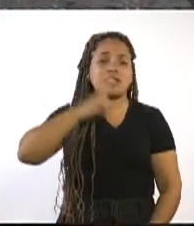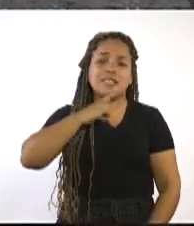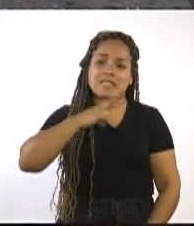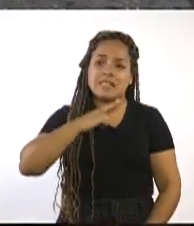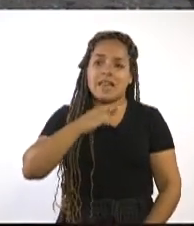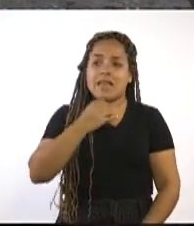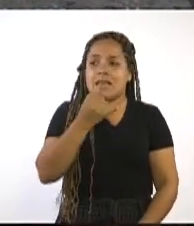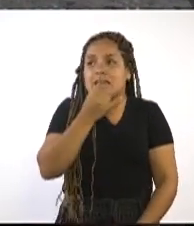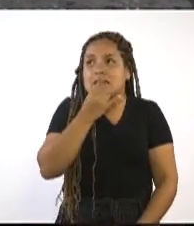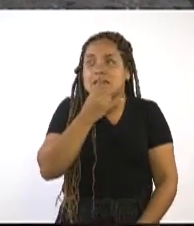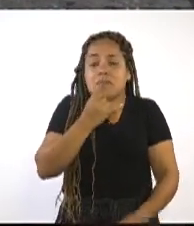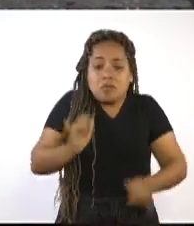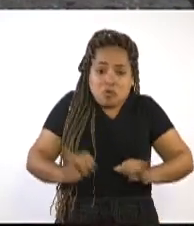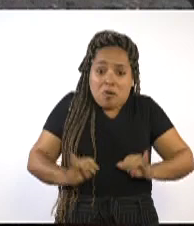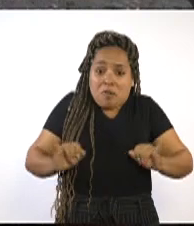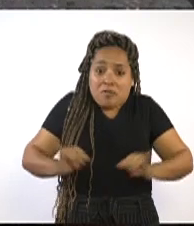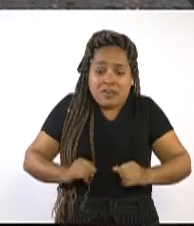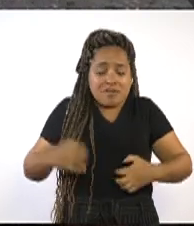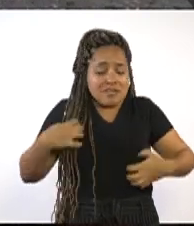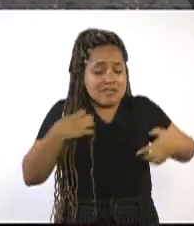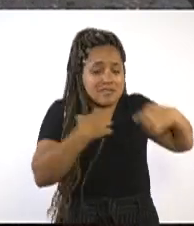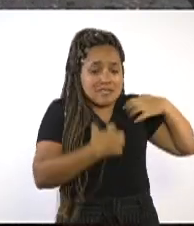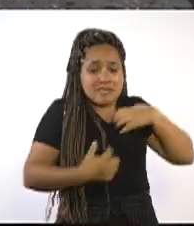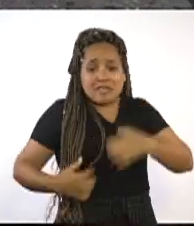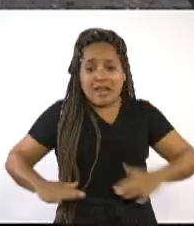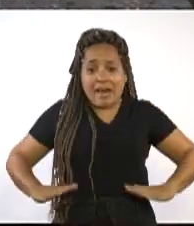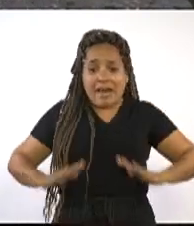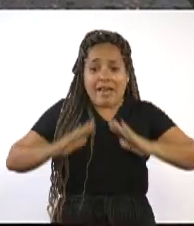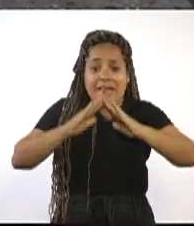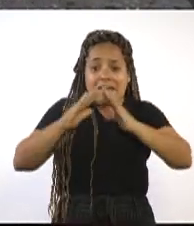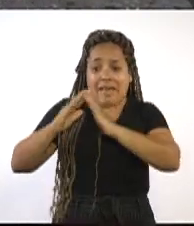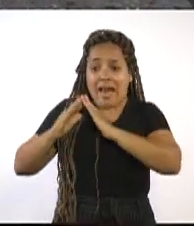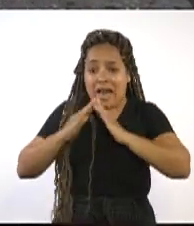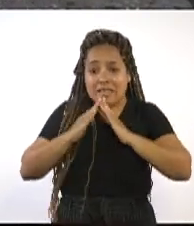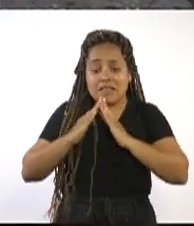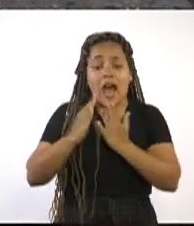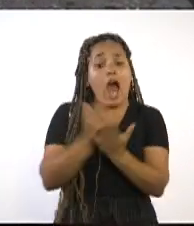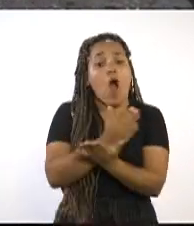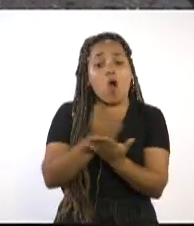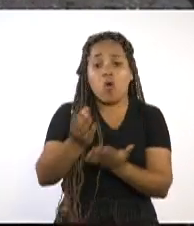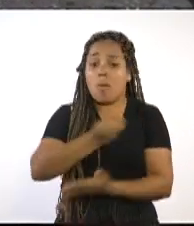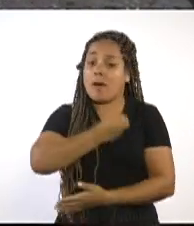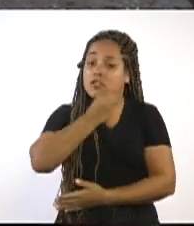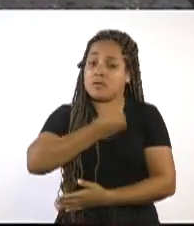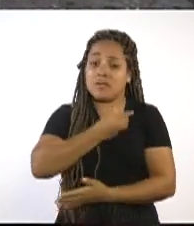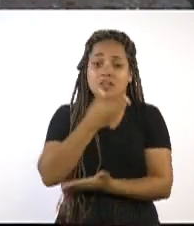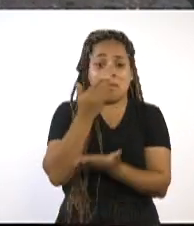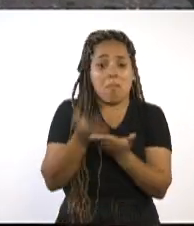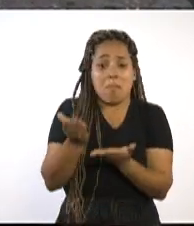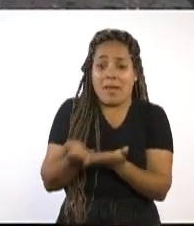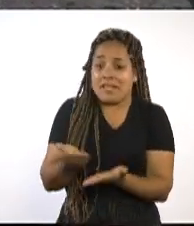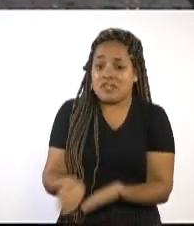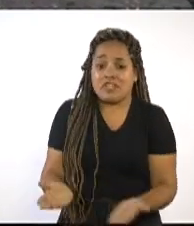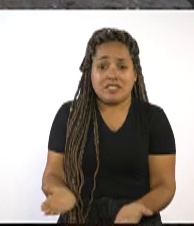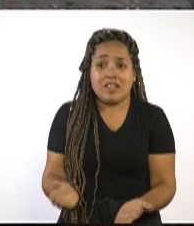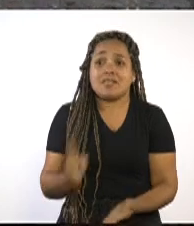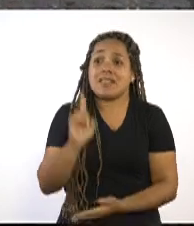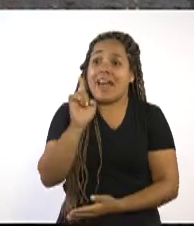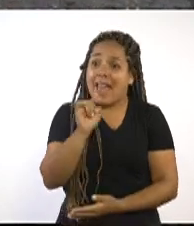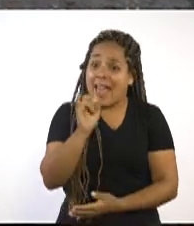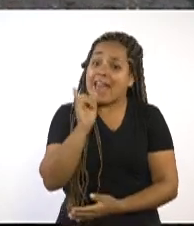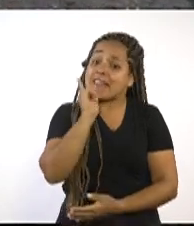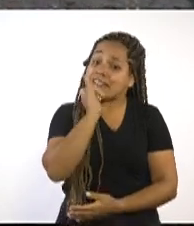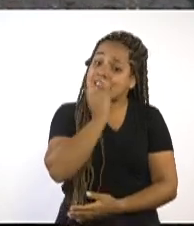sendo afligidas nos seus imóveis, algumas vidas perdidas no estado do Rio de Janeiro. É